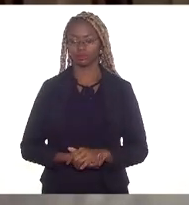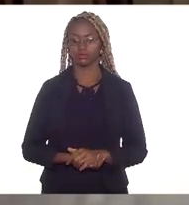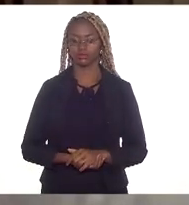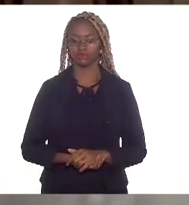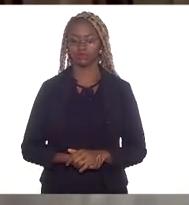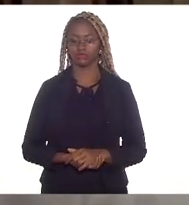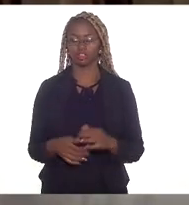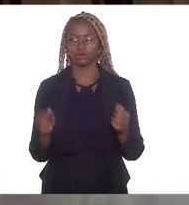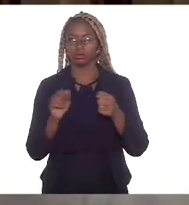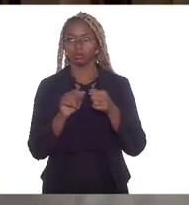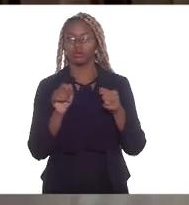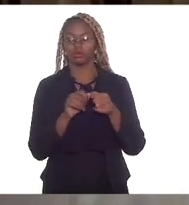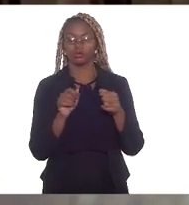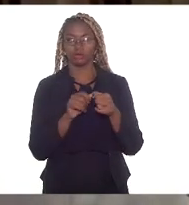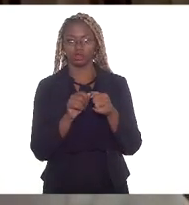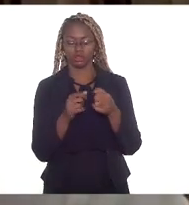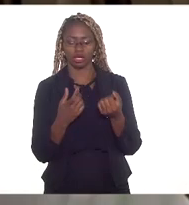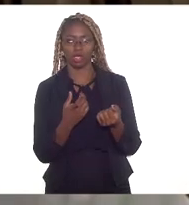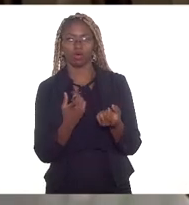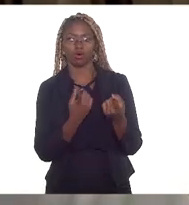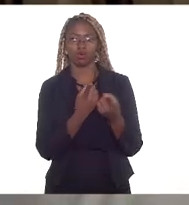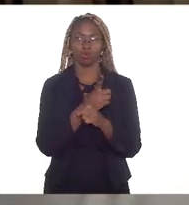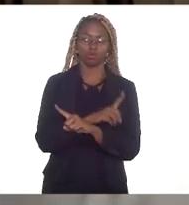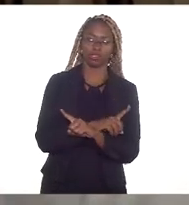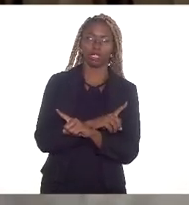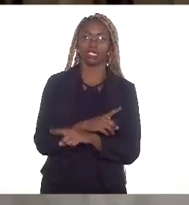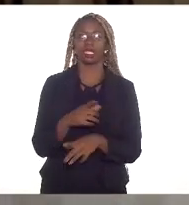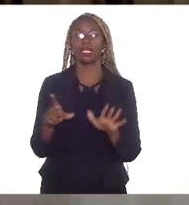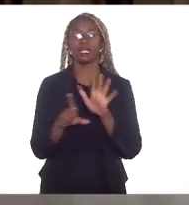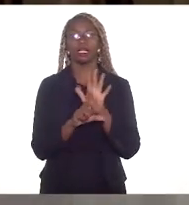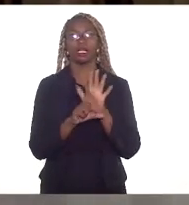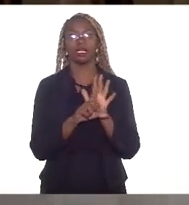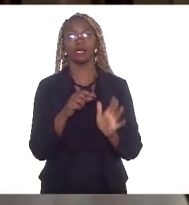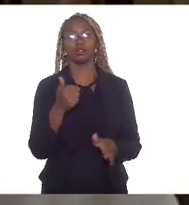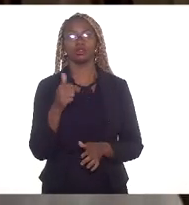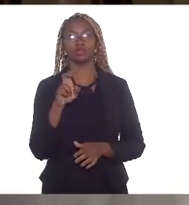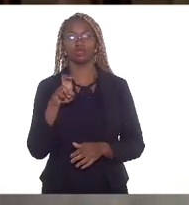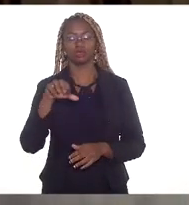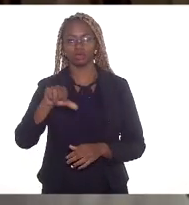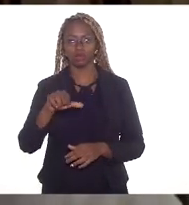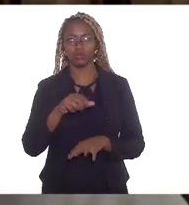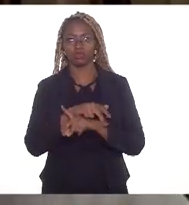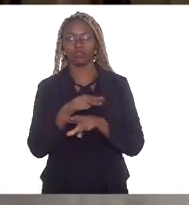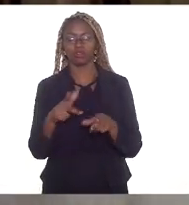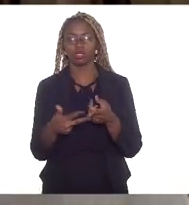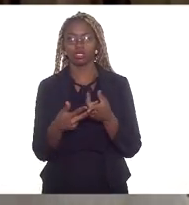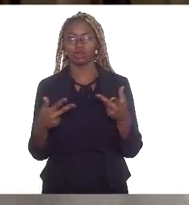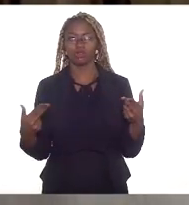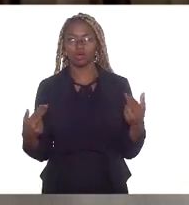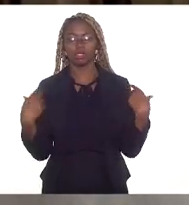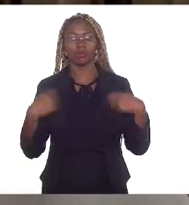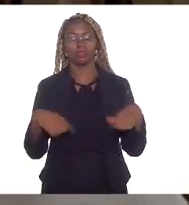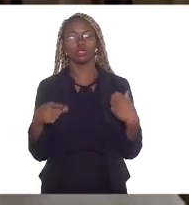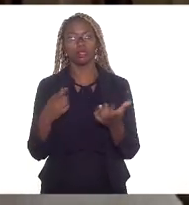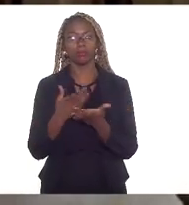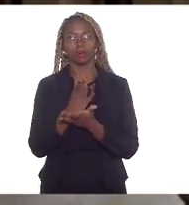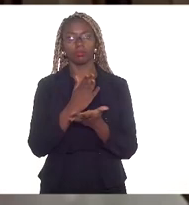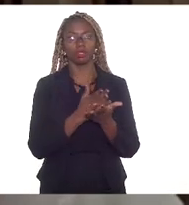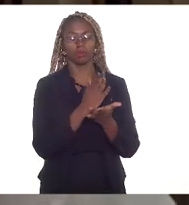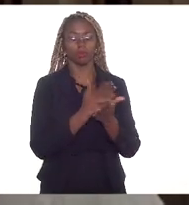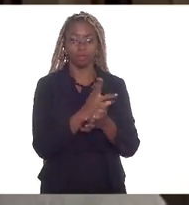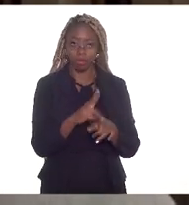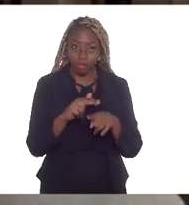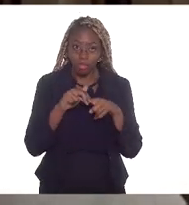das contrapartidas da Lei 159, muitas coisas que foram obrigadas a serem compensadas foram